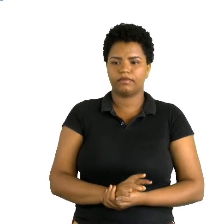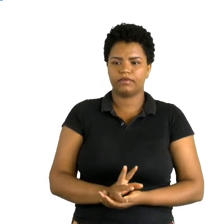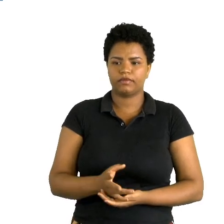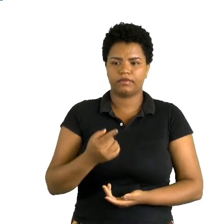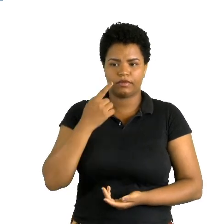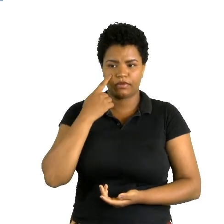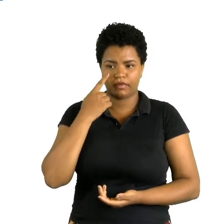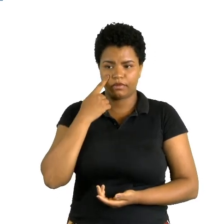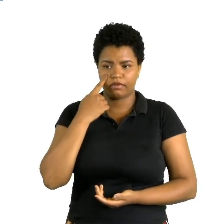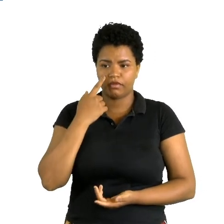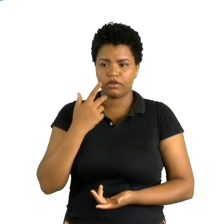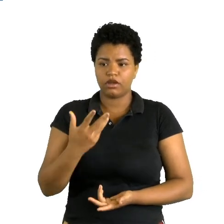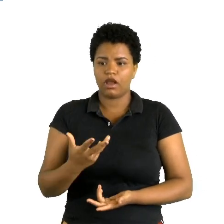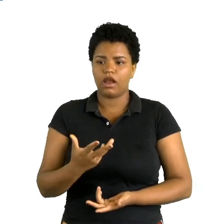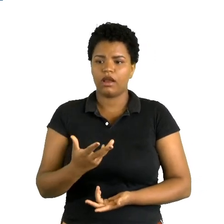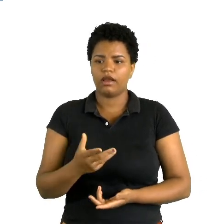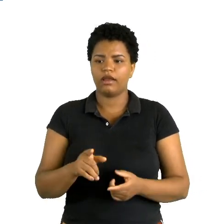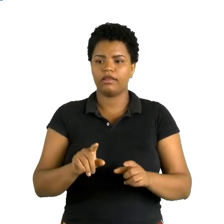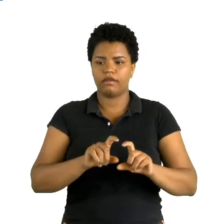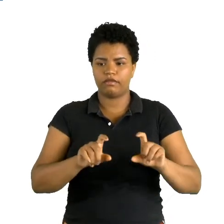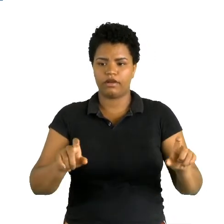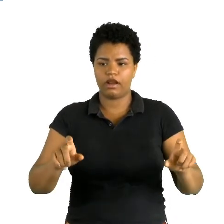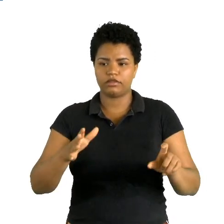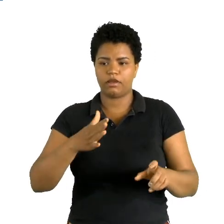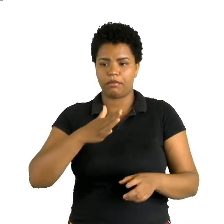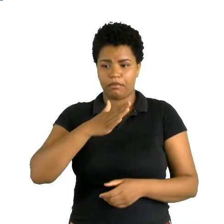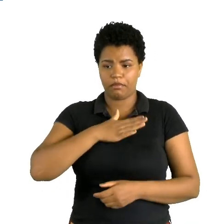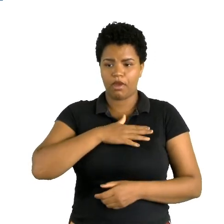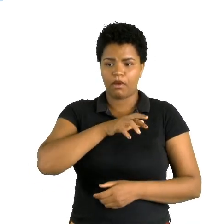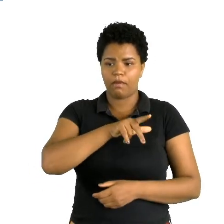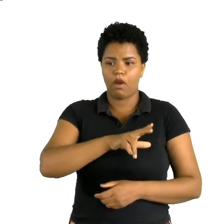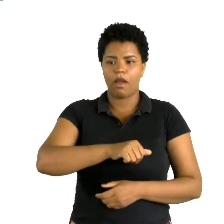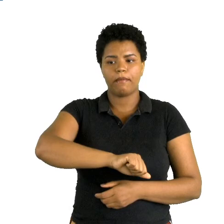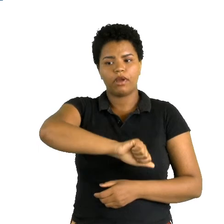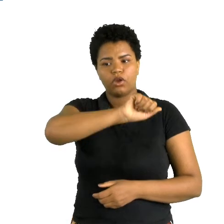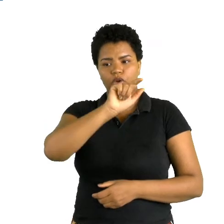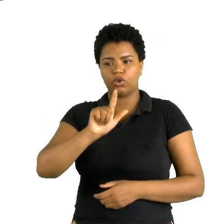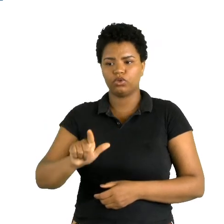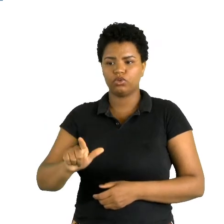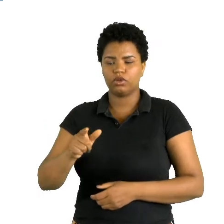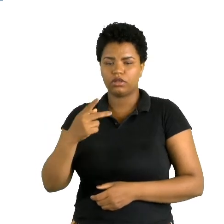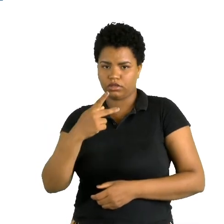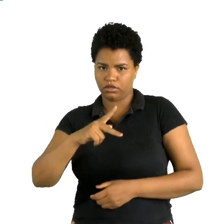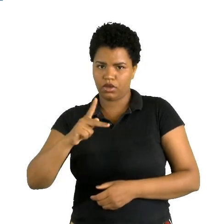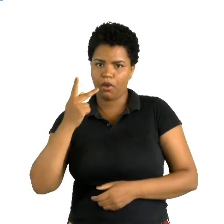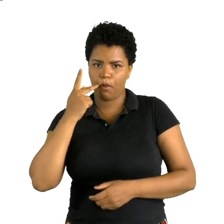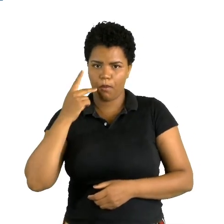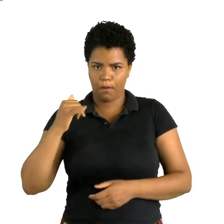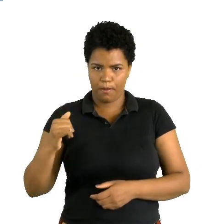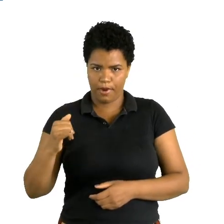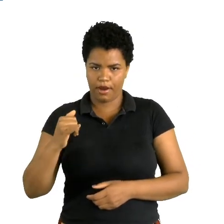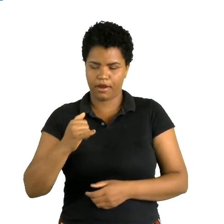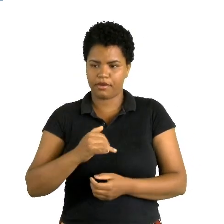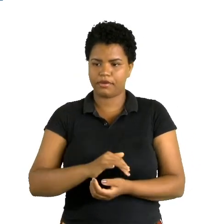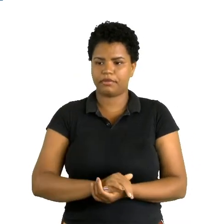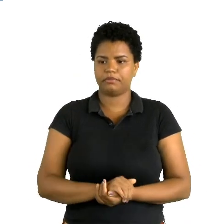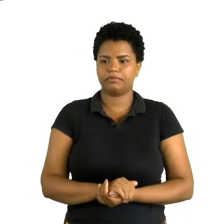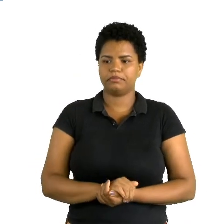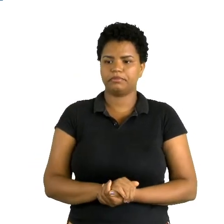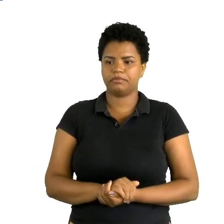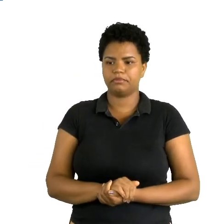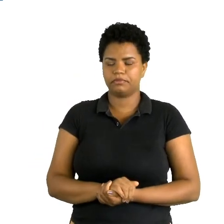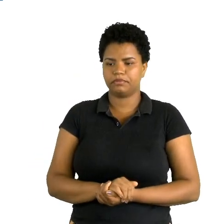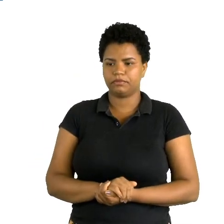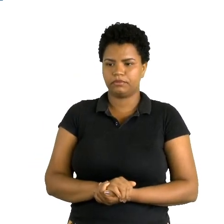vowel, consonant, vowel, consonant. Consonant. Ok, guys? Meu irmão é maior do que o seu